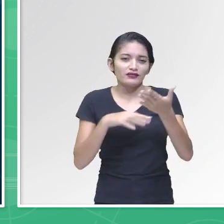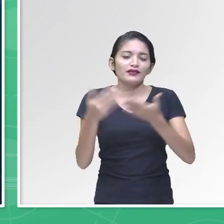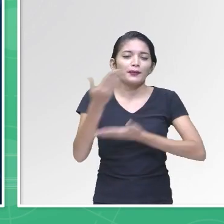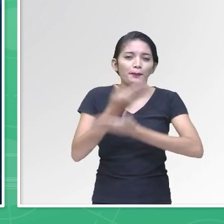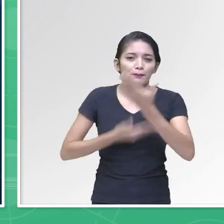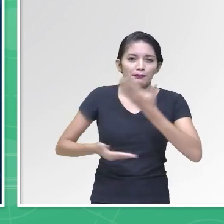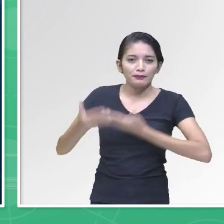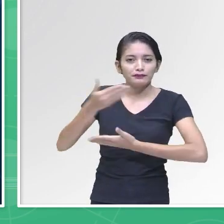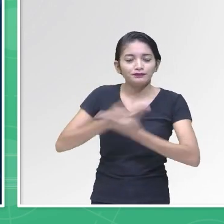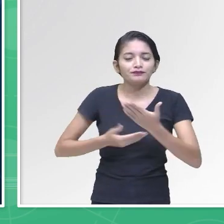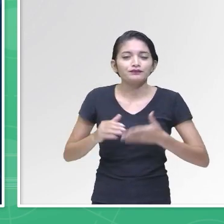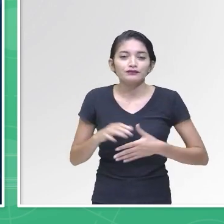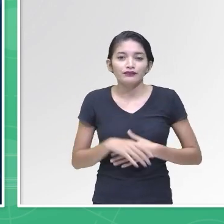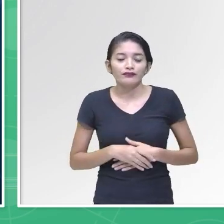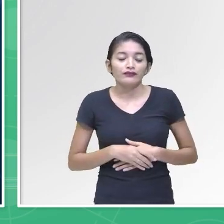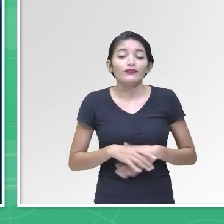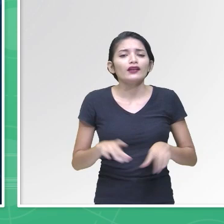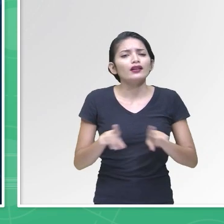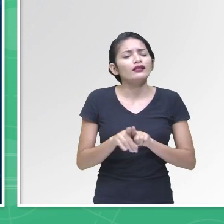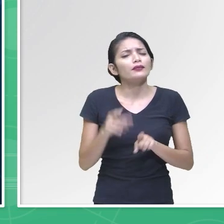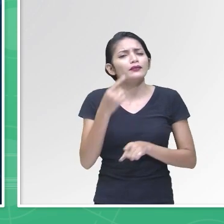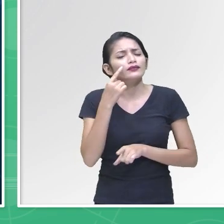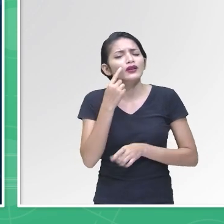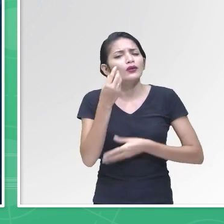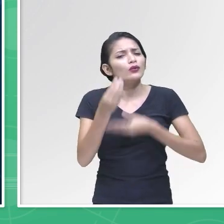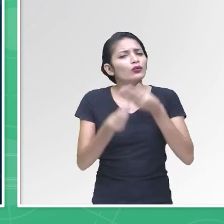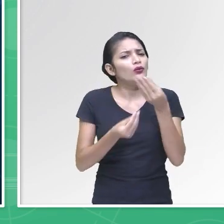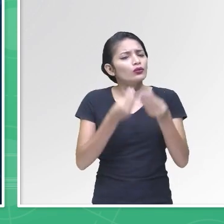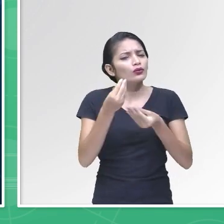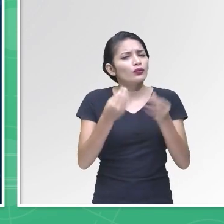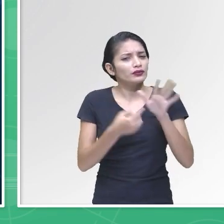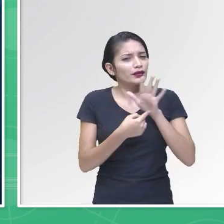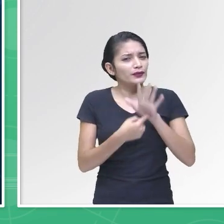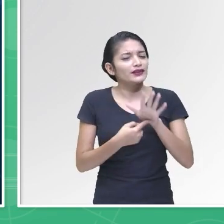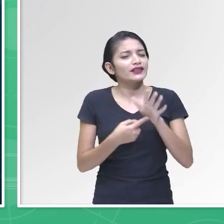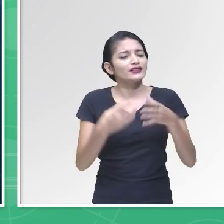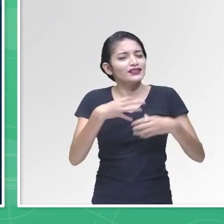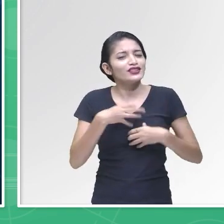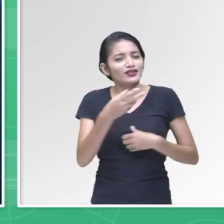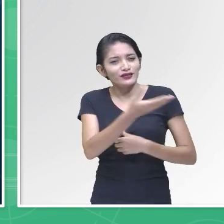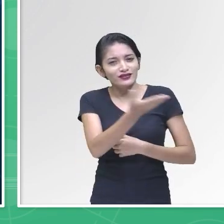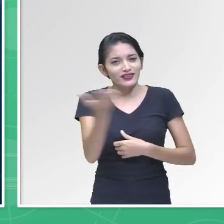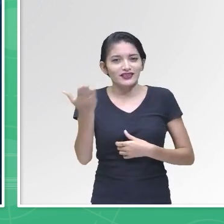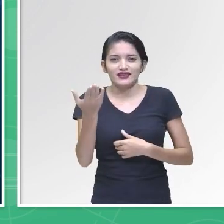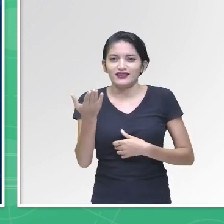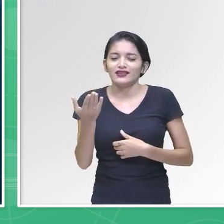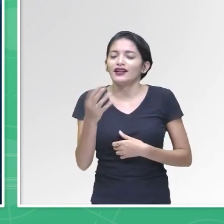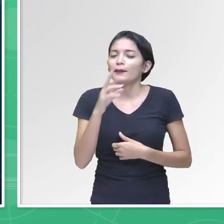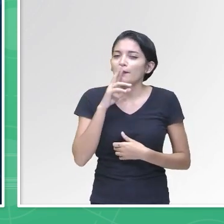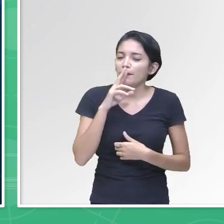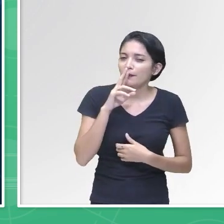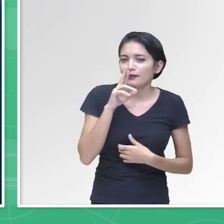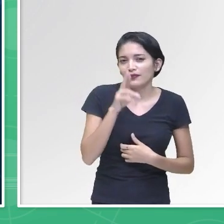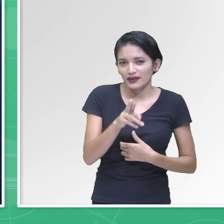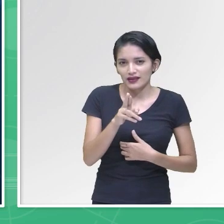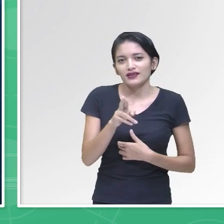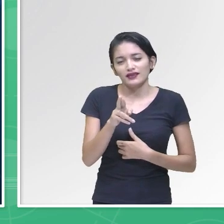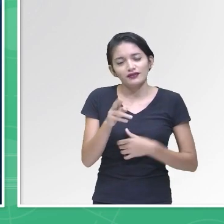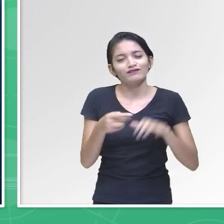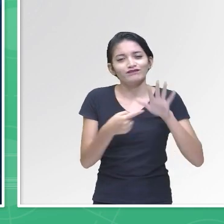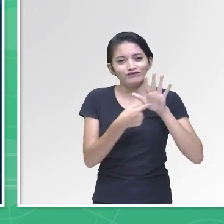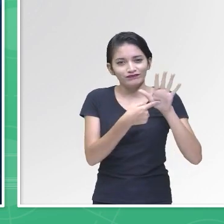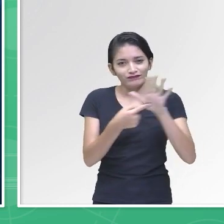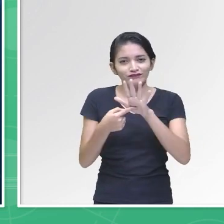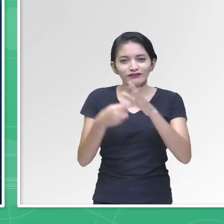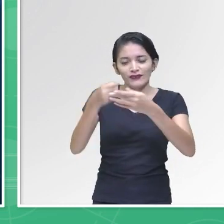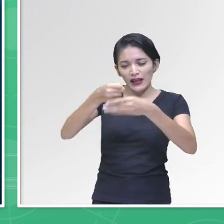interativa e vendo como isso se apresentou para vocês através das respostas que estão sendo apresentadas